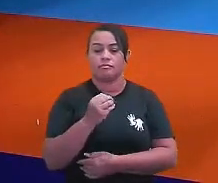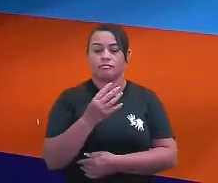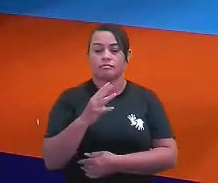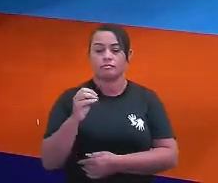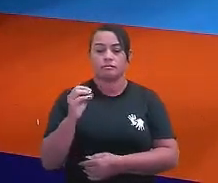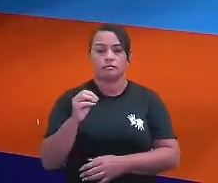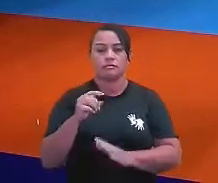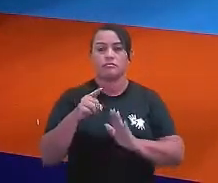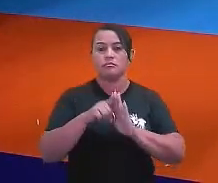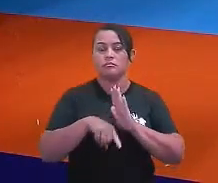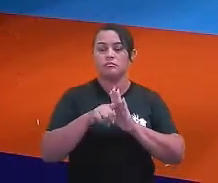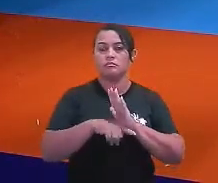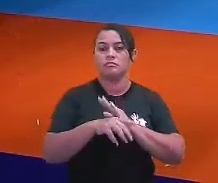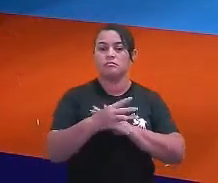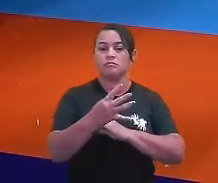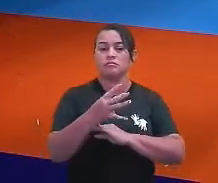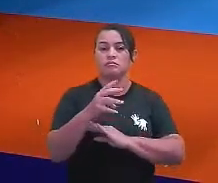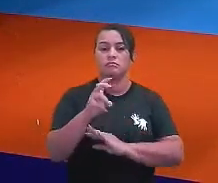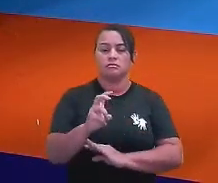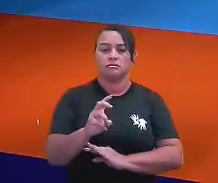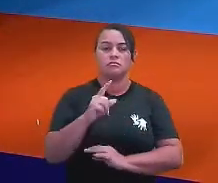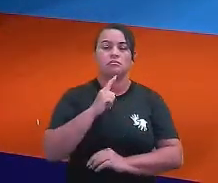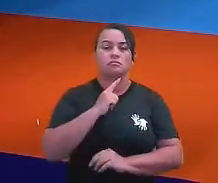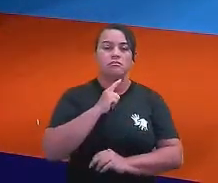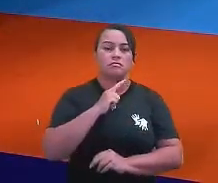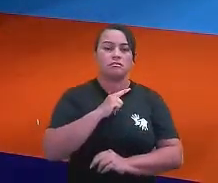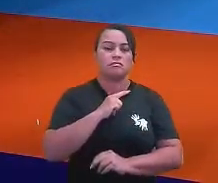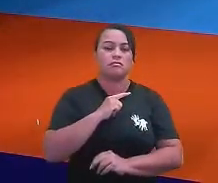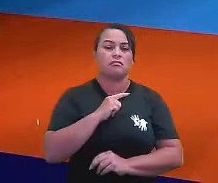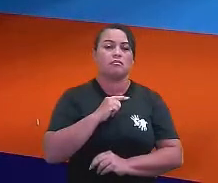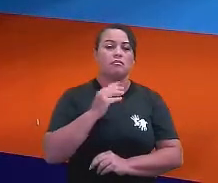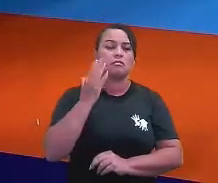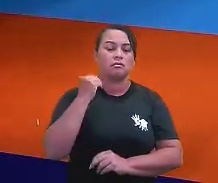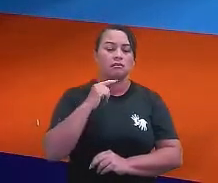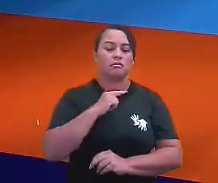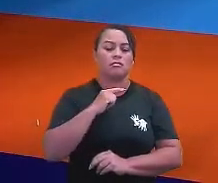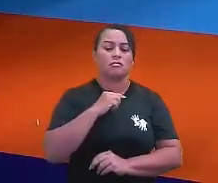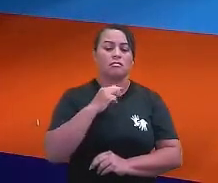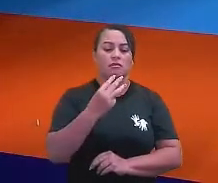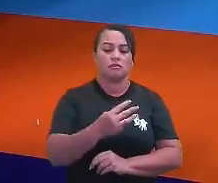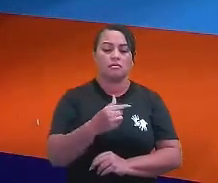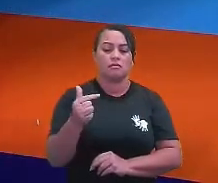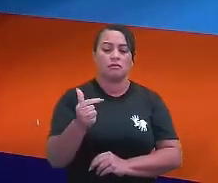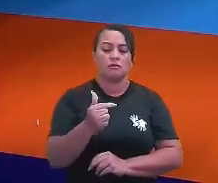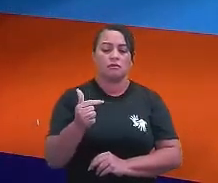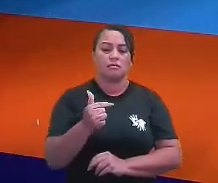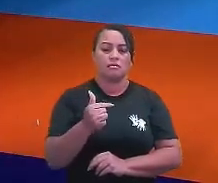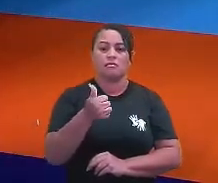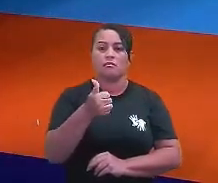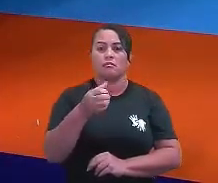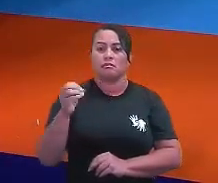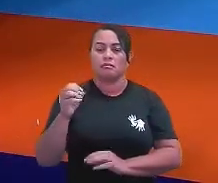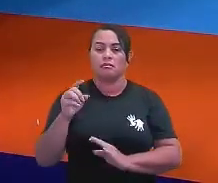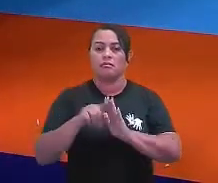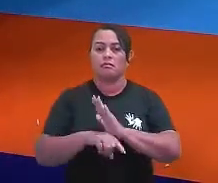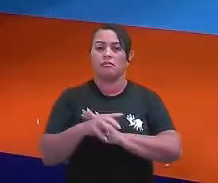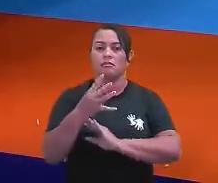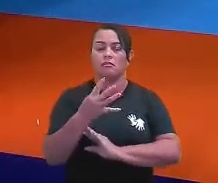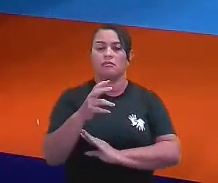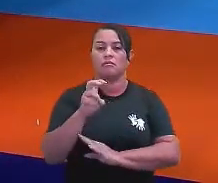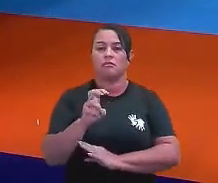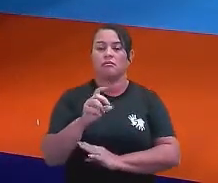fazer a subtração com 45. Aí eu sei que sobram para mim 322 e 100 menos 45